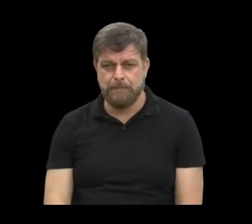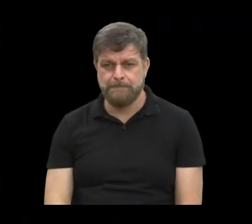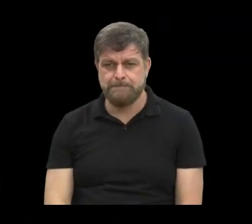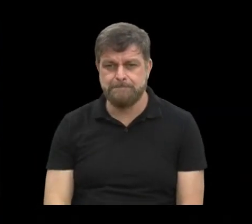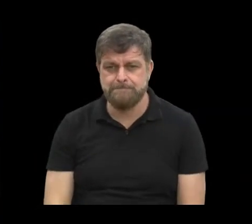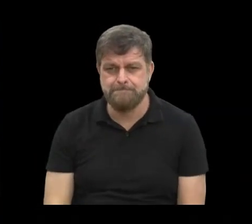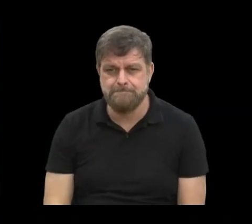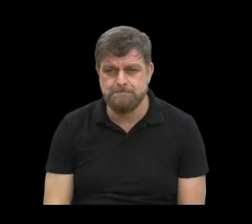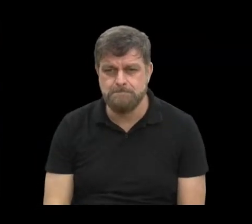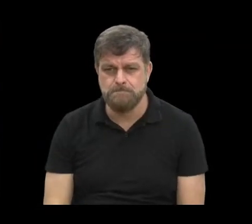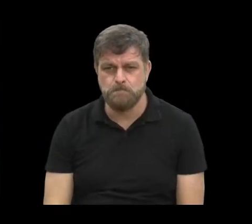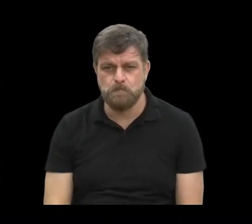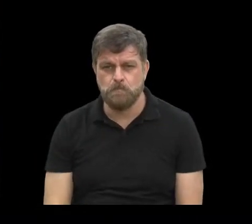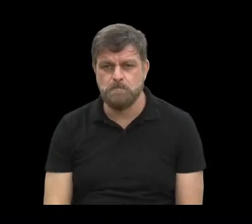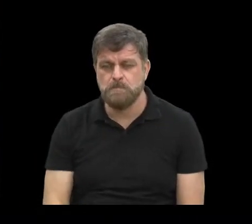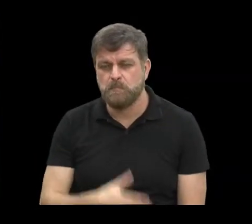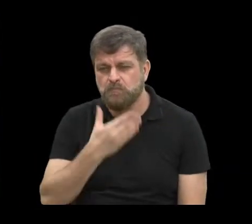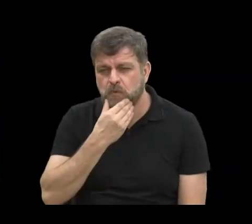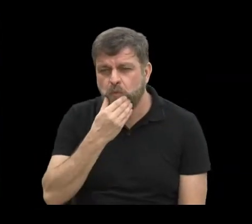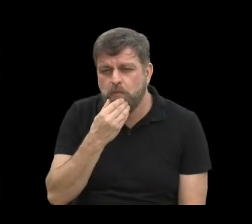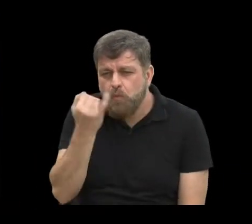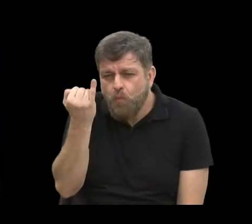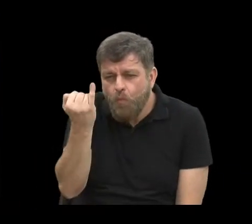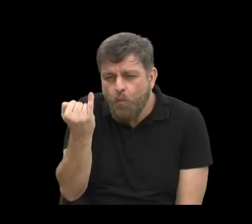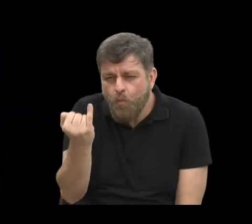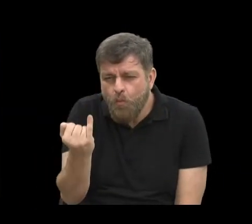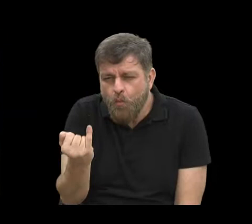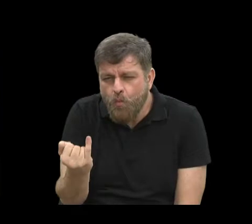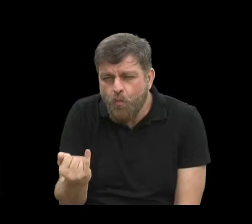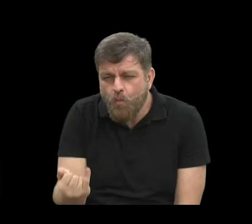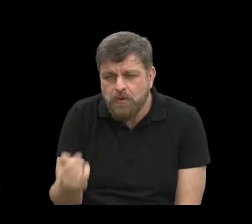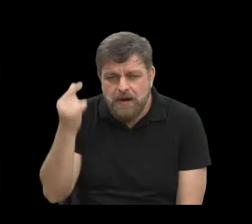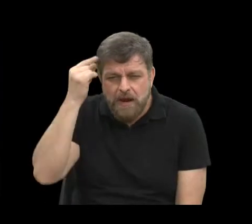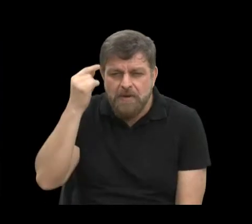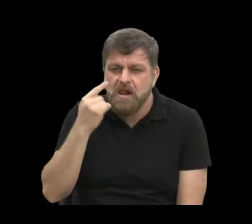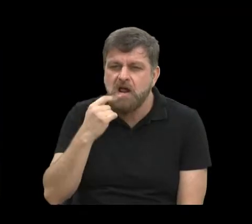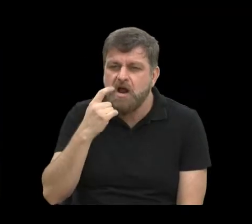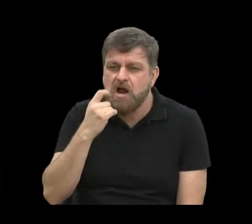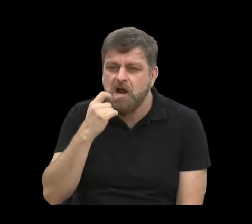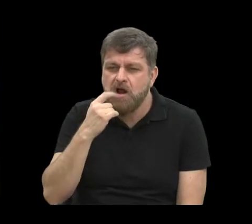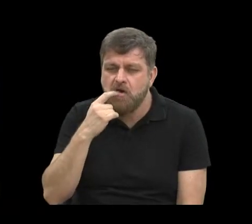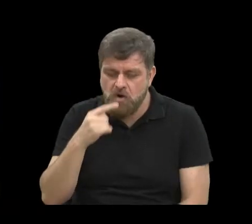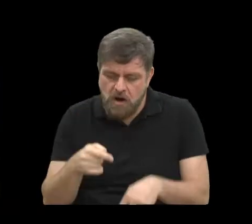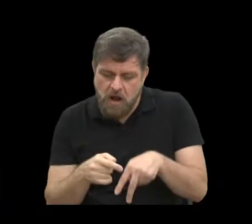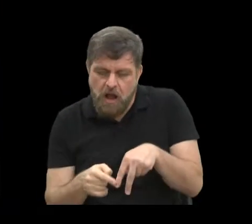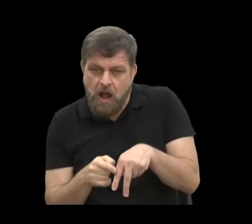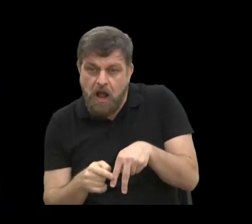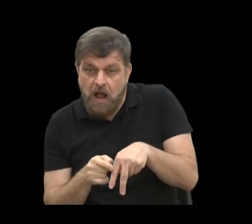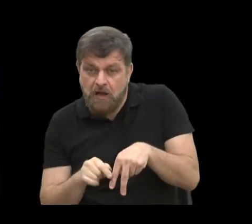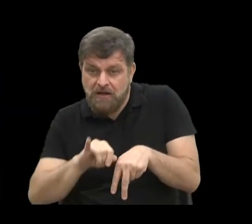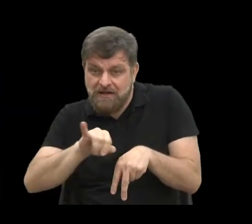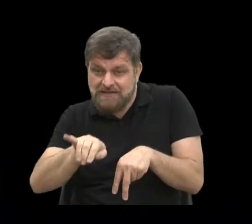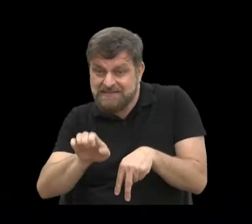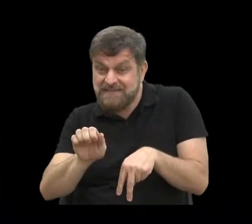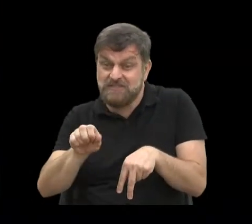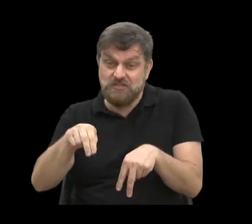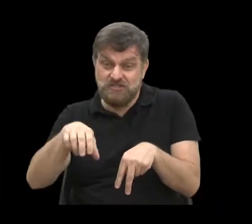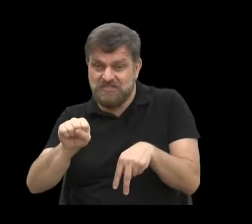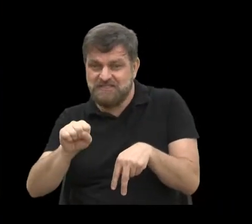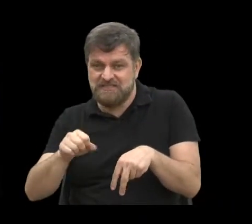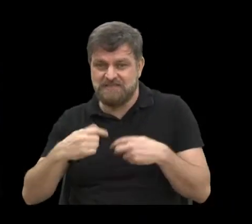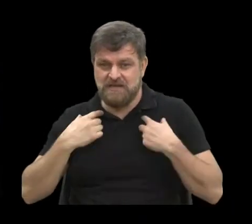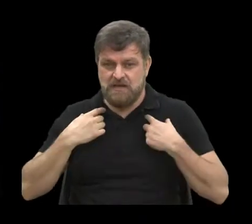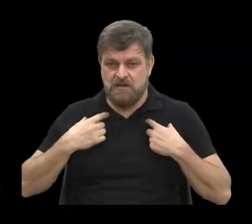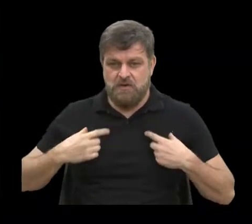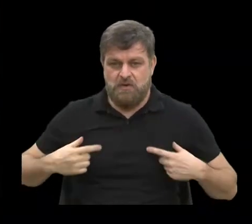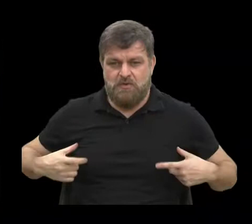é um magrinho ruivo de calças jeans e um coletinho de